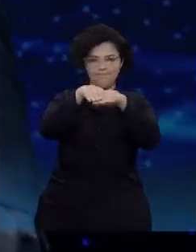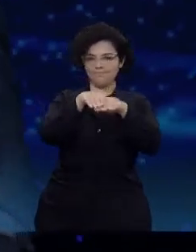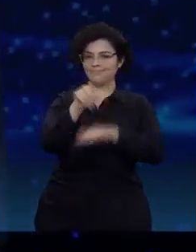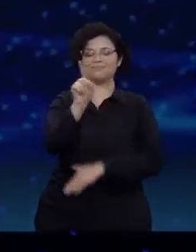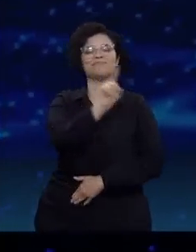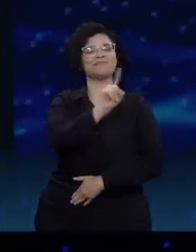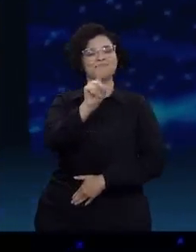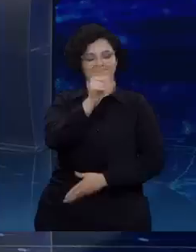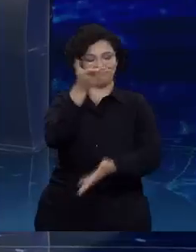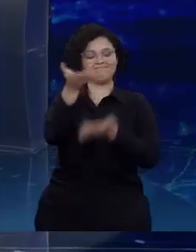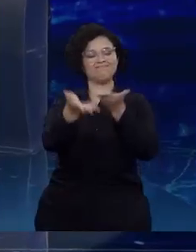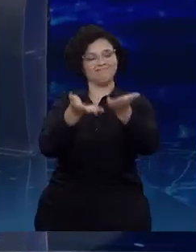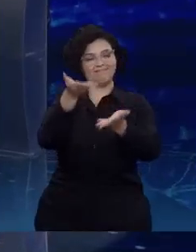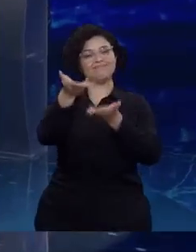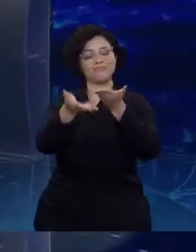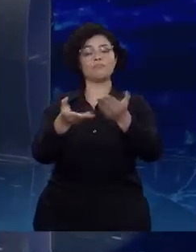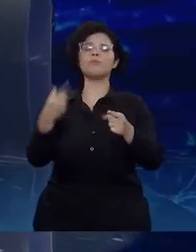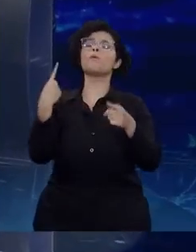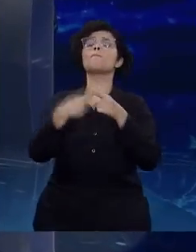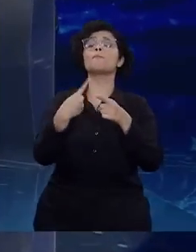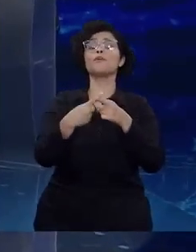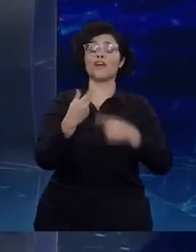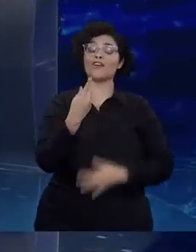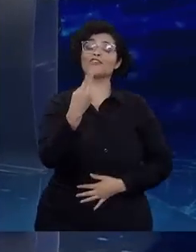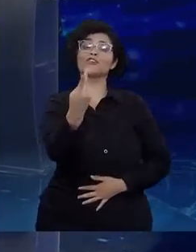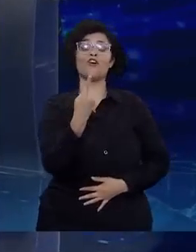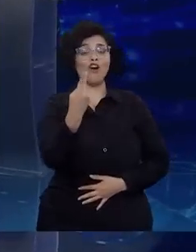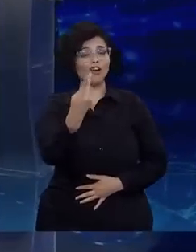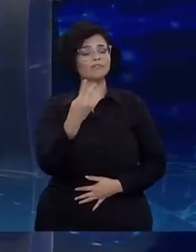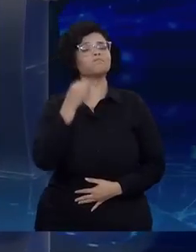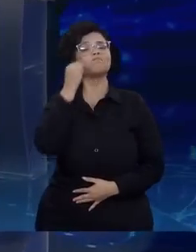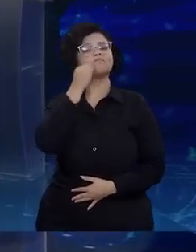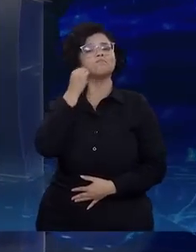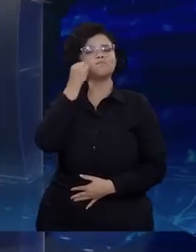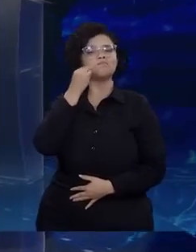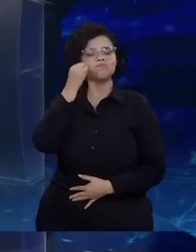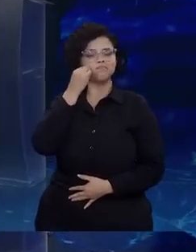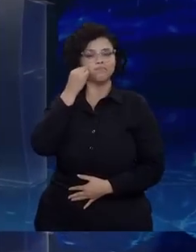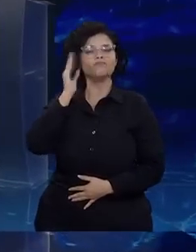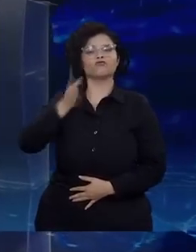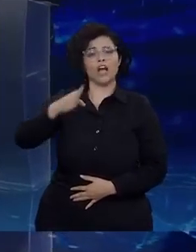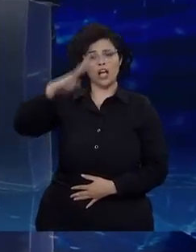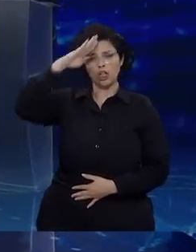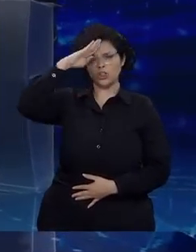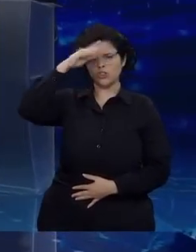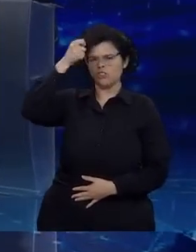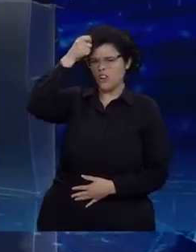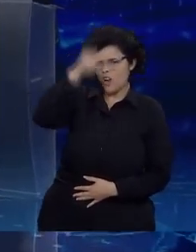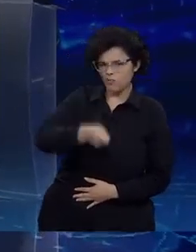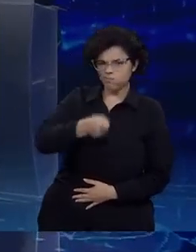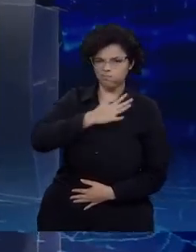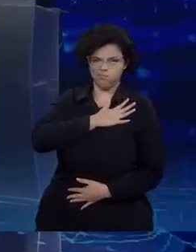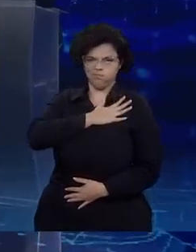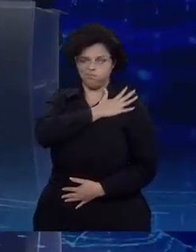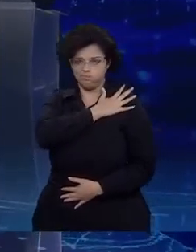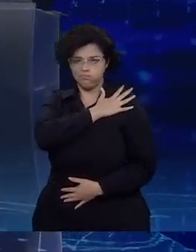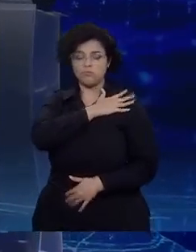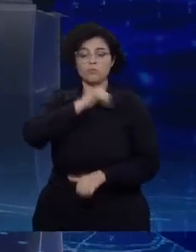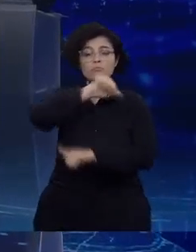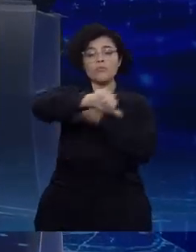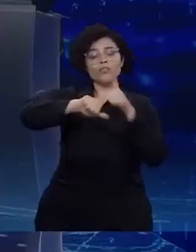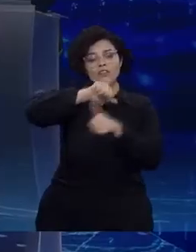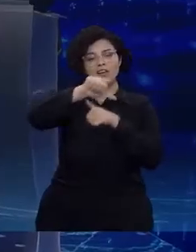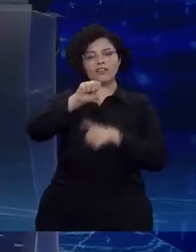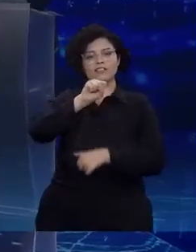Primeiro porque nós já tivemos uma experiência, no tempo da ditadura militar, de mudar a composição da Suprema Corte.